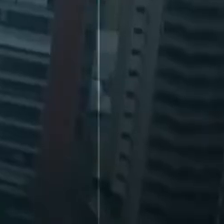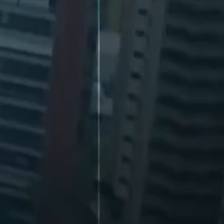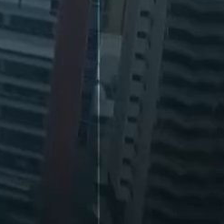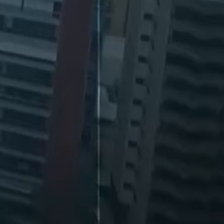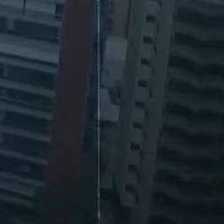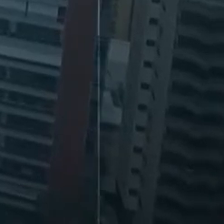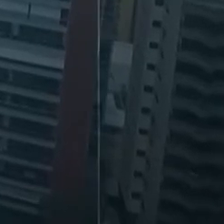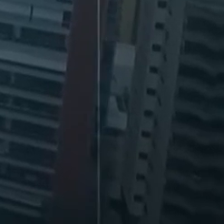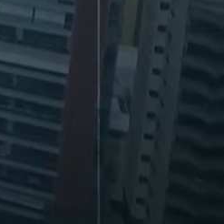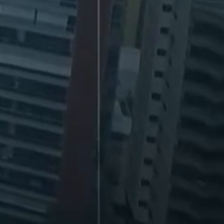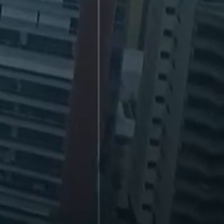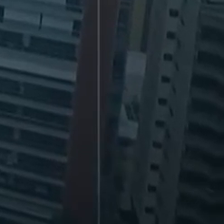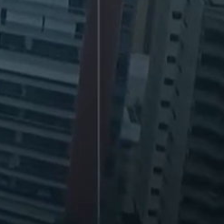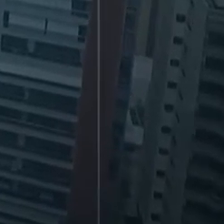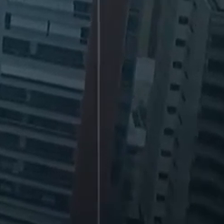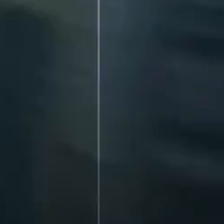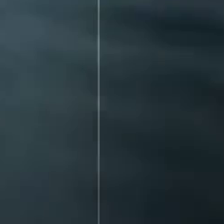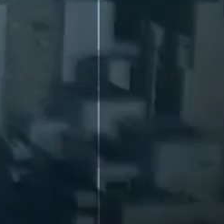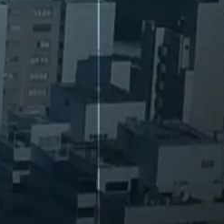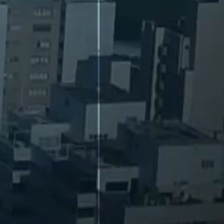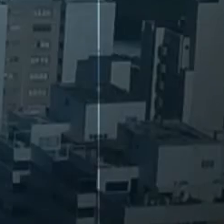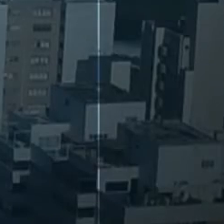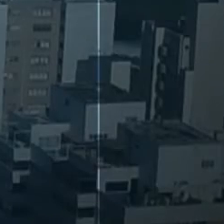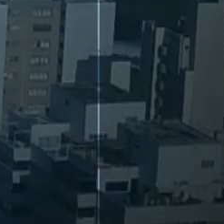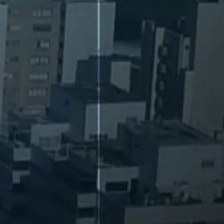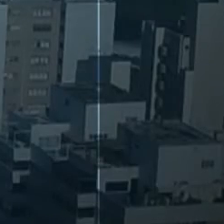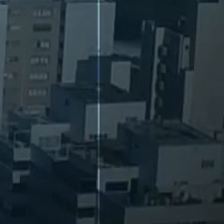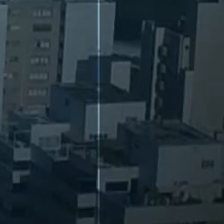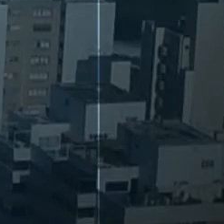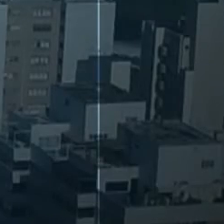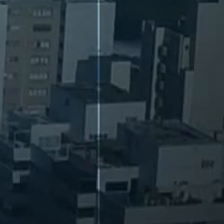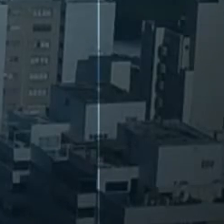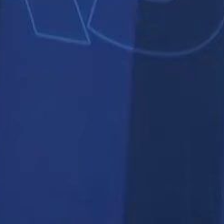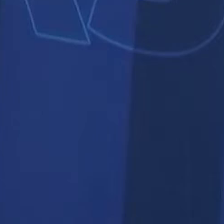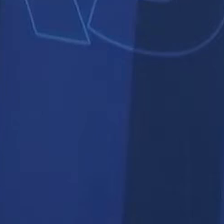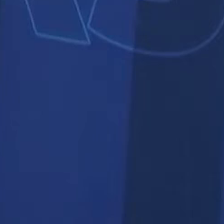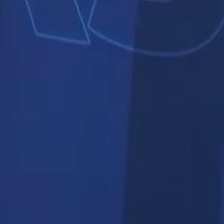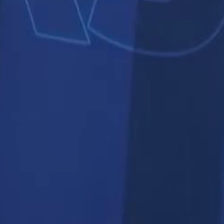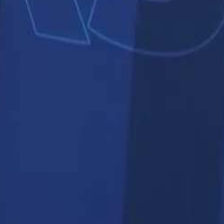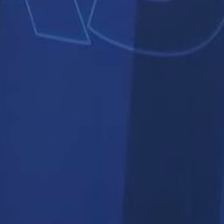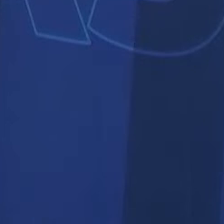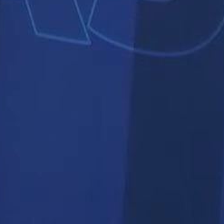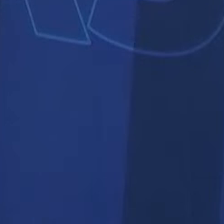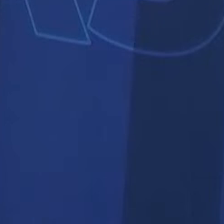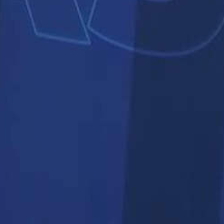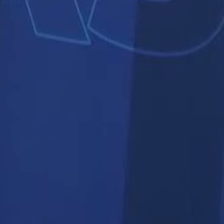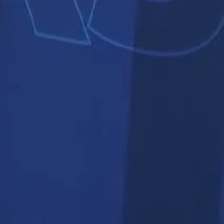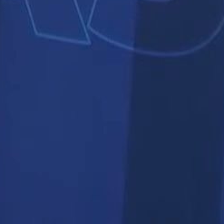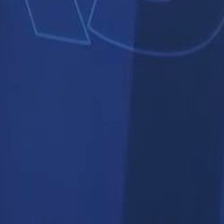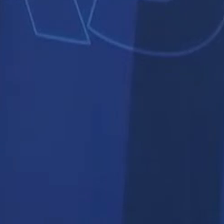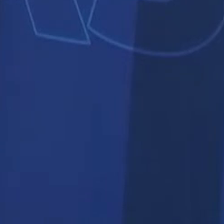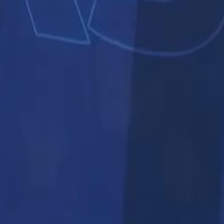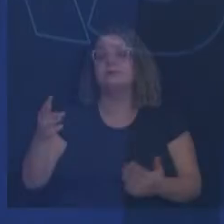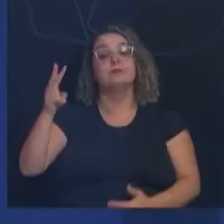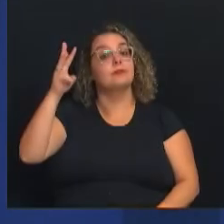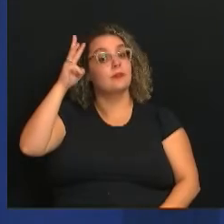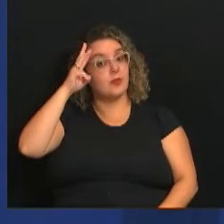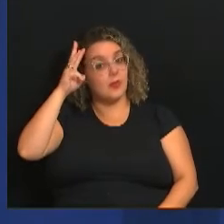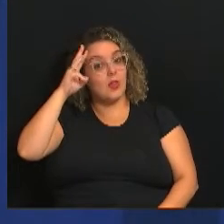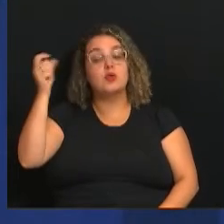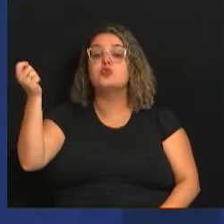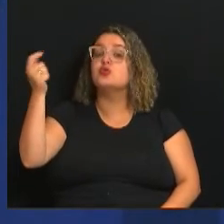Nós temos 73 carros, 84 motos com direito à documentação, 137